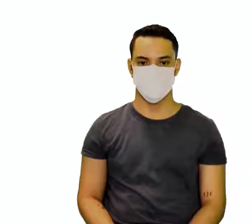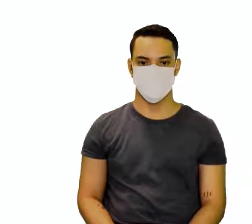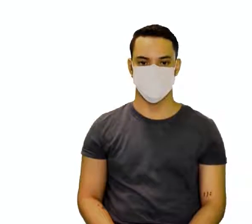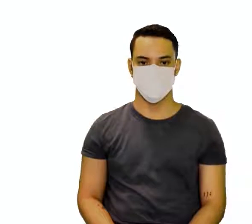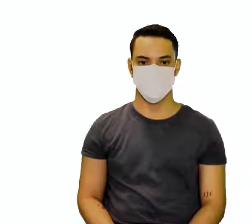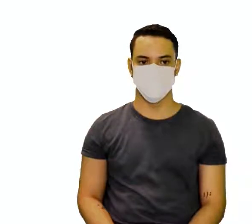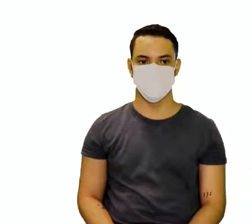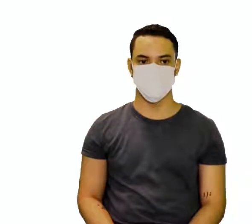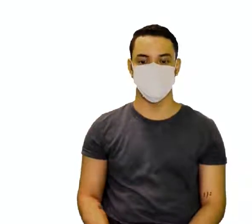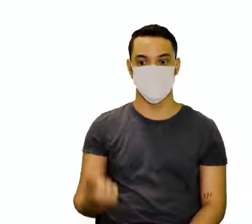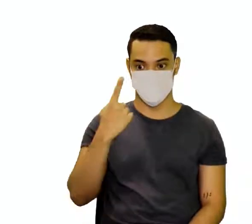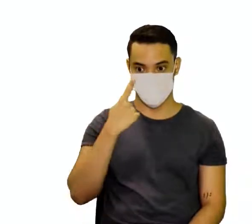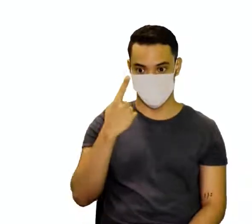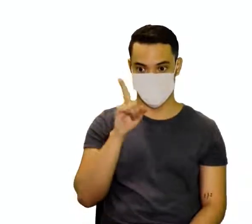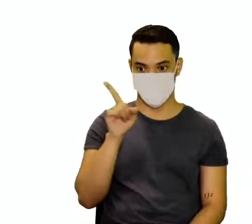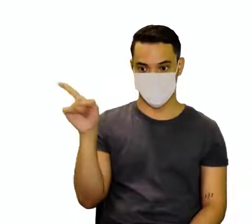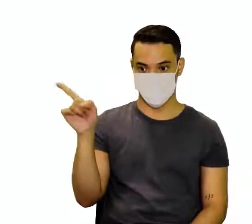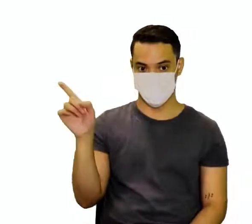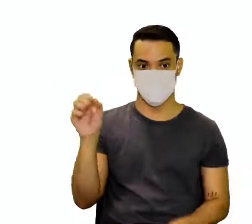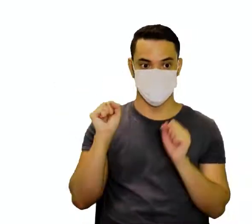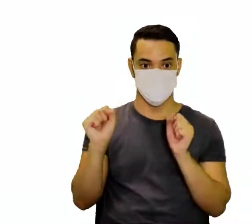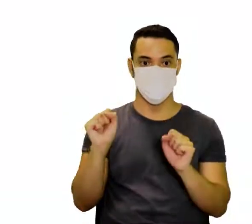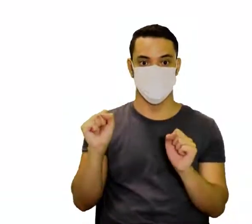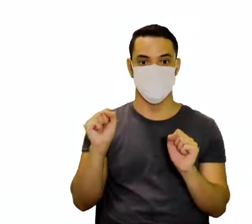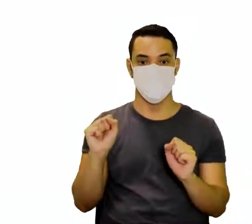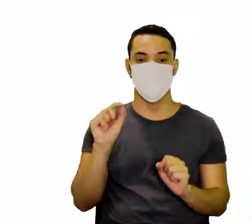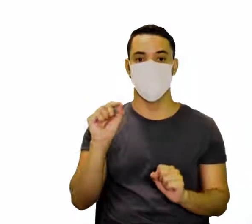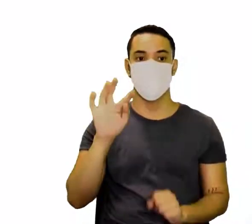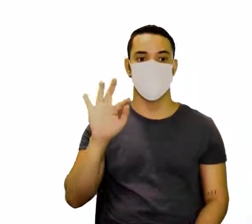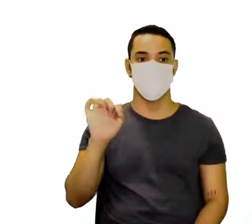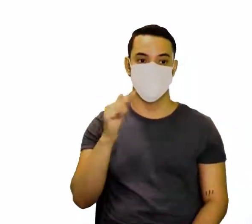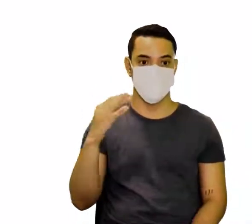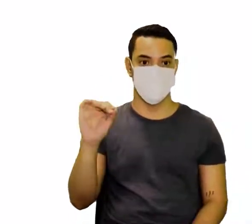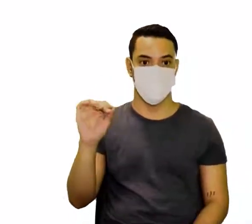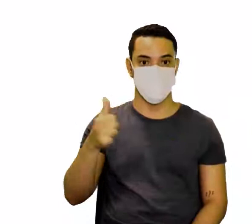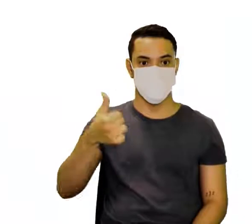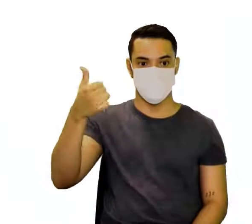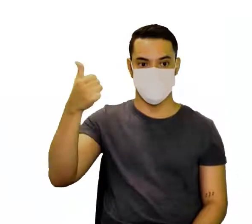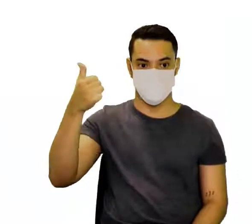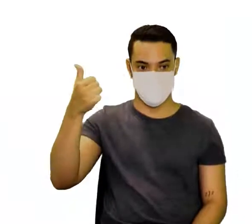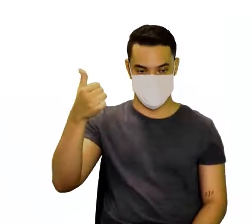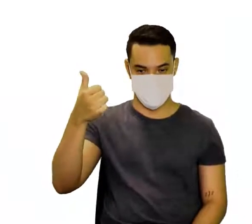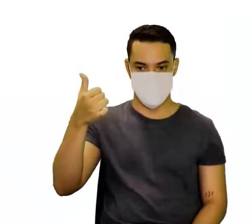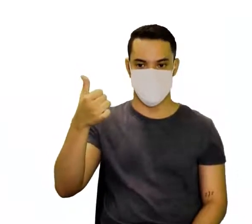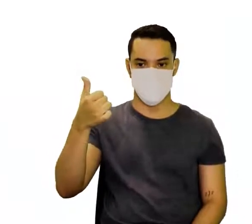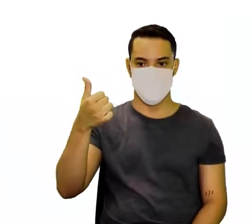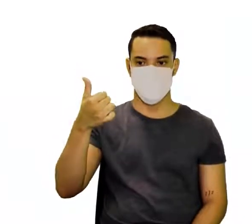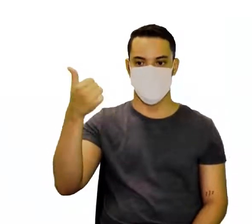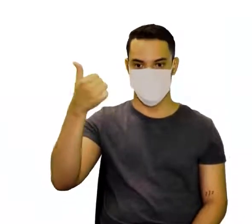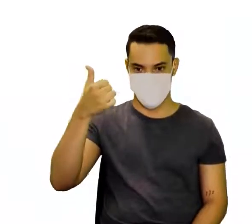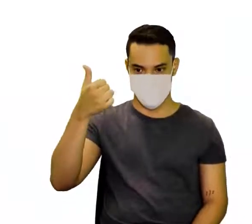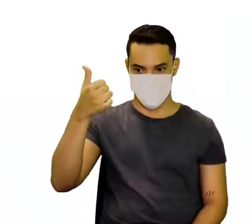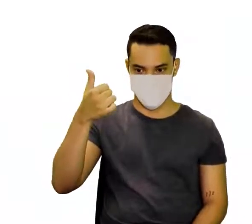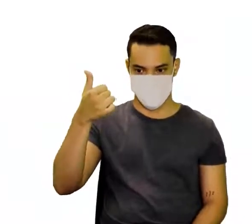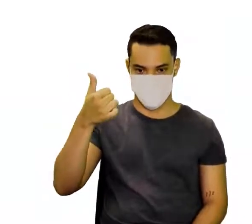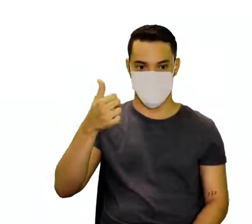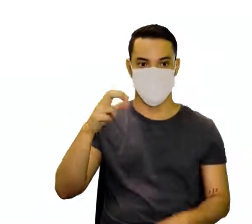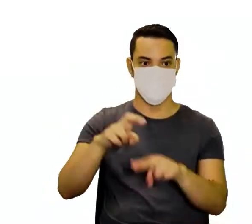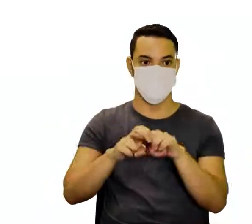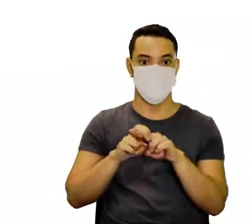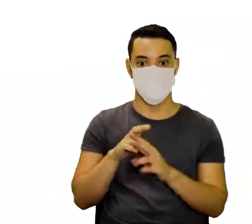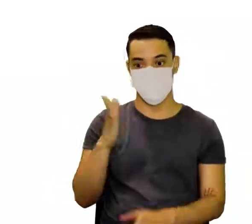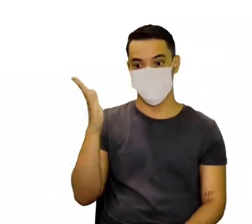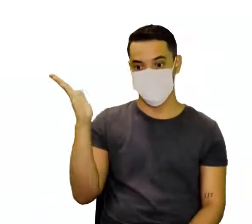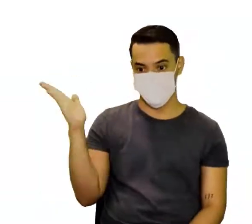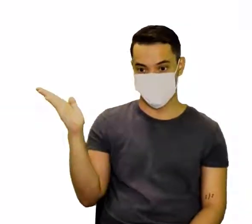Ok? A gente pode ver que é uma função de primeiro grau, tá? É uma funçãozinha de primeiro grau. Então tá